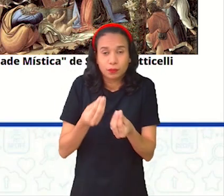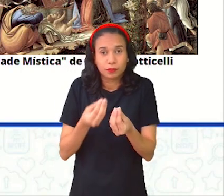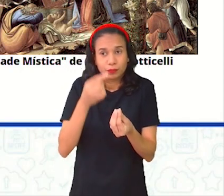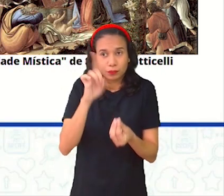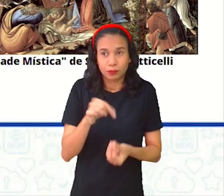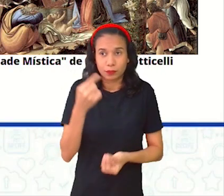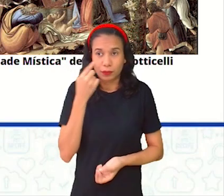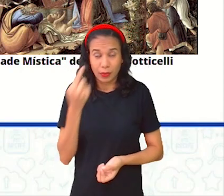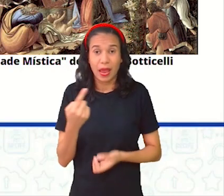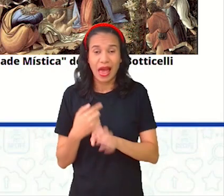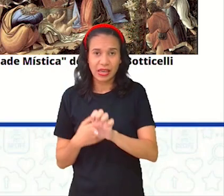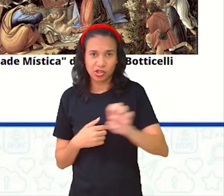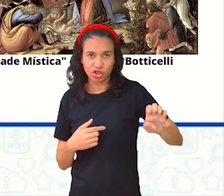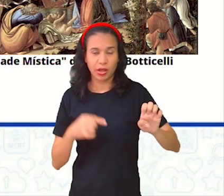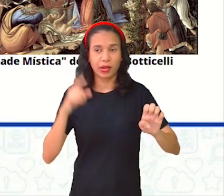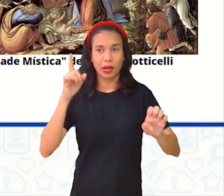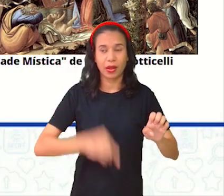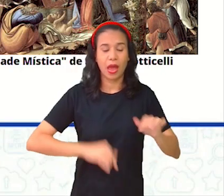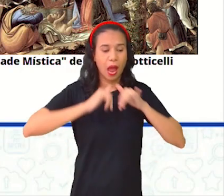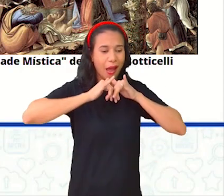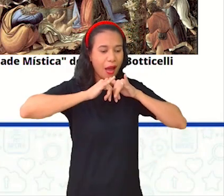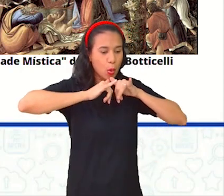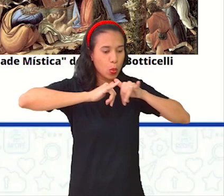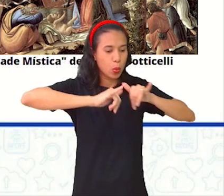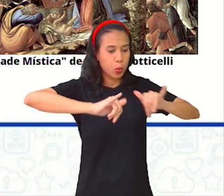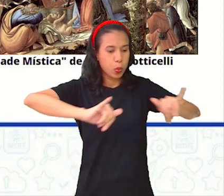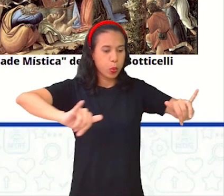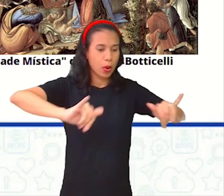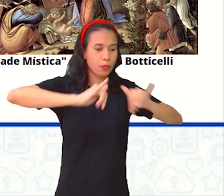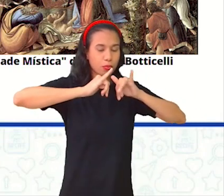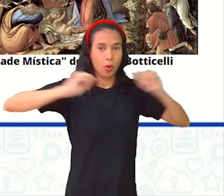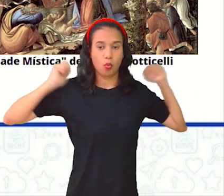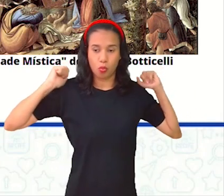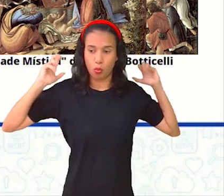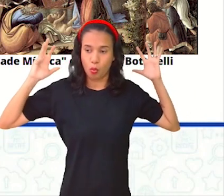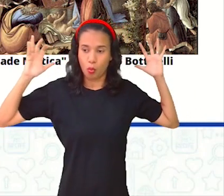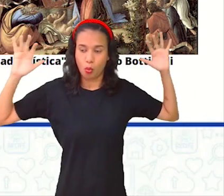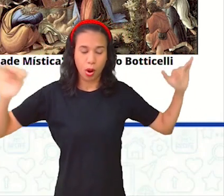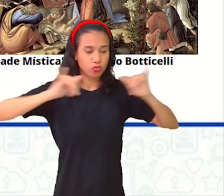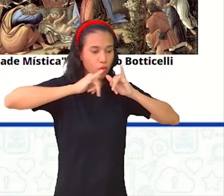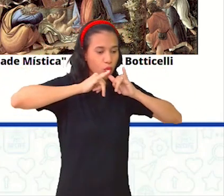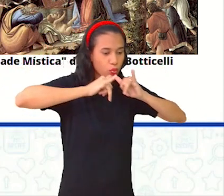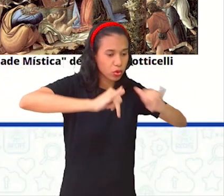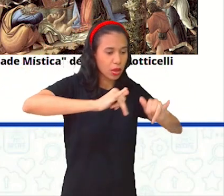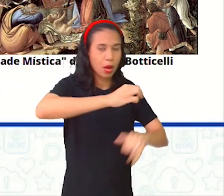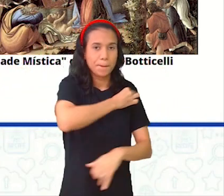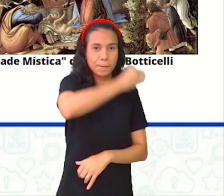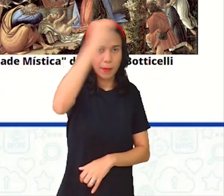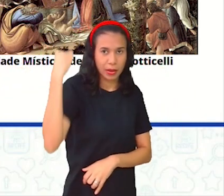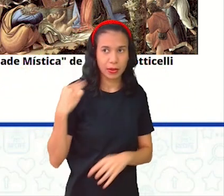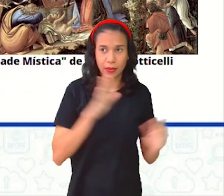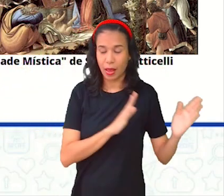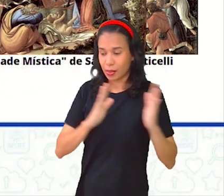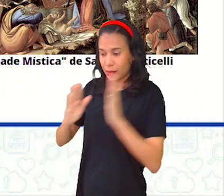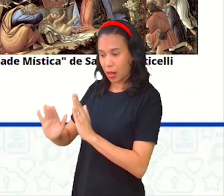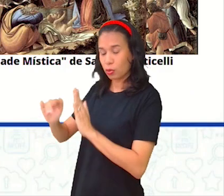a que fica à esquerda é a Anunciação, né, do anjo Gabriel, e a do lado direito já é